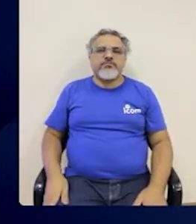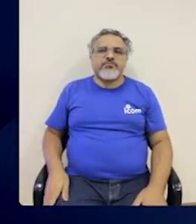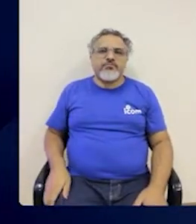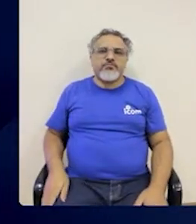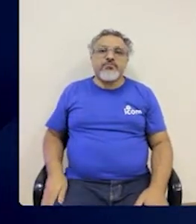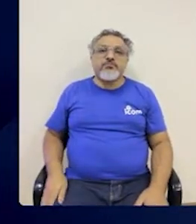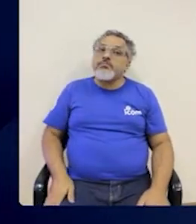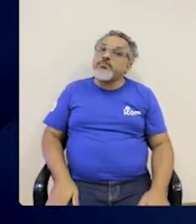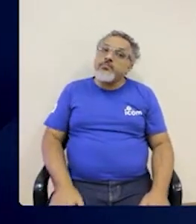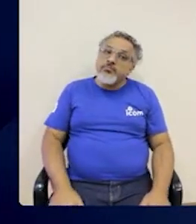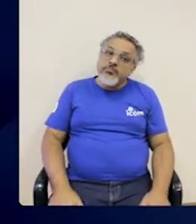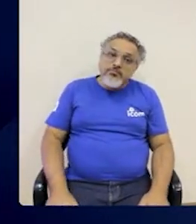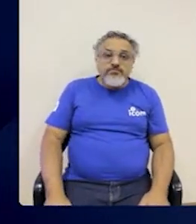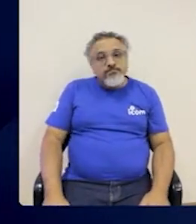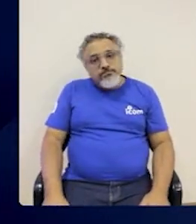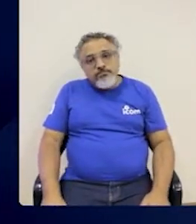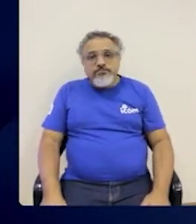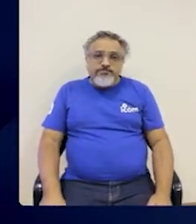Então, assim,